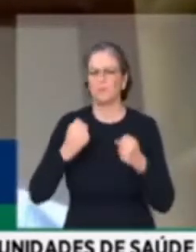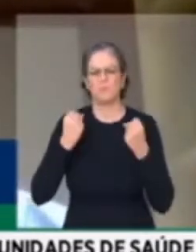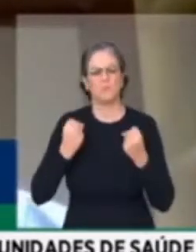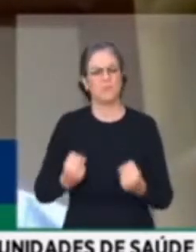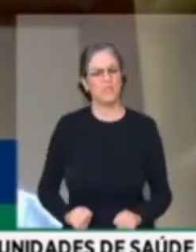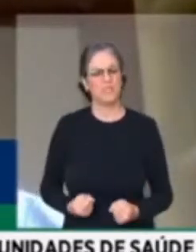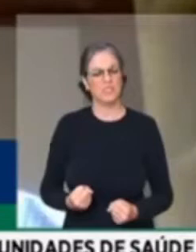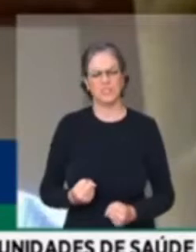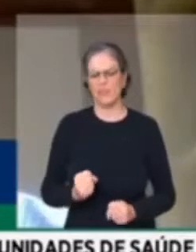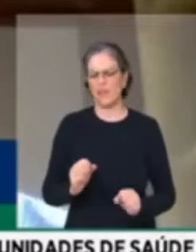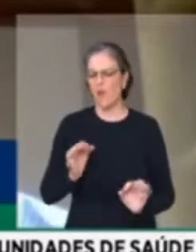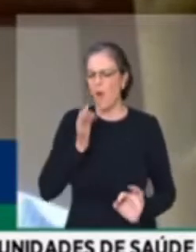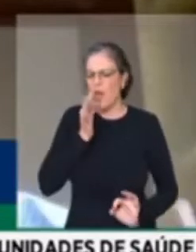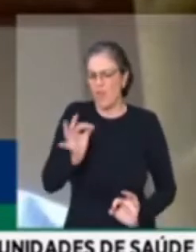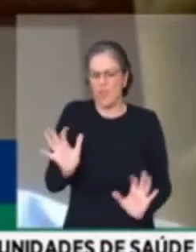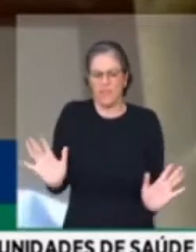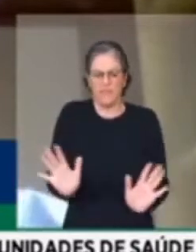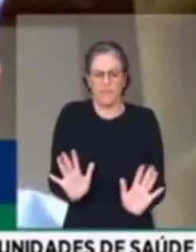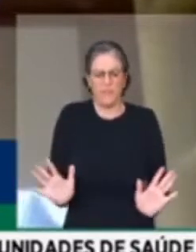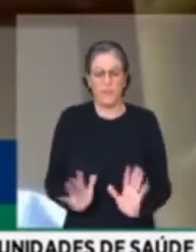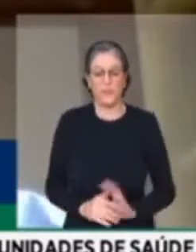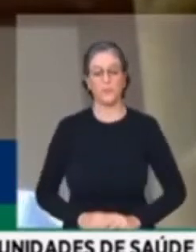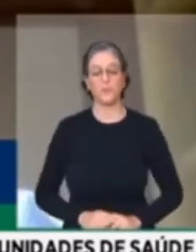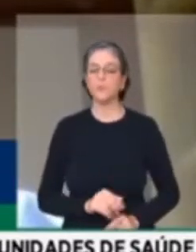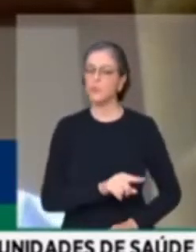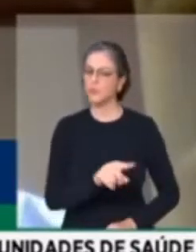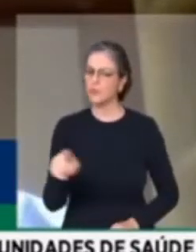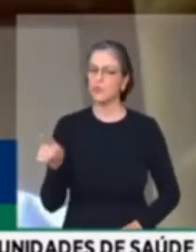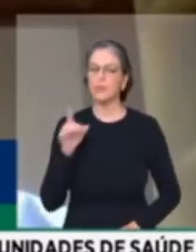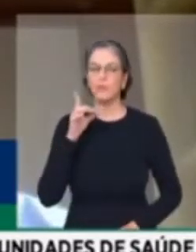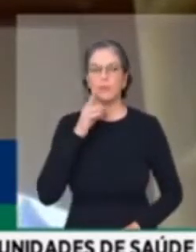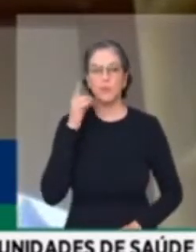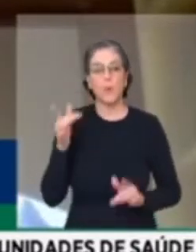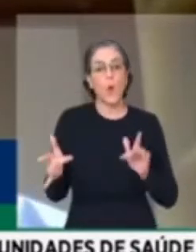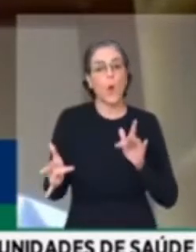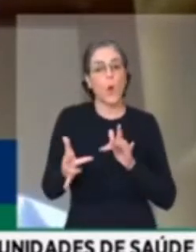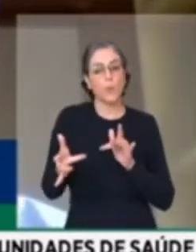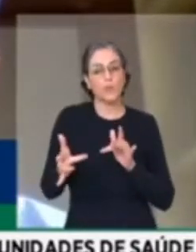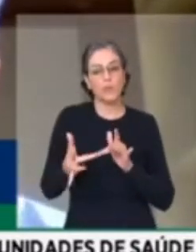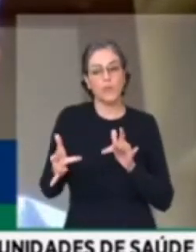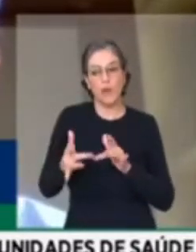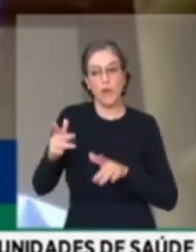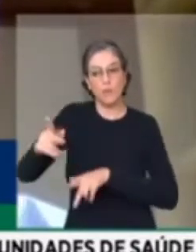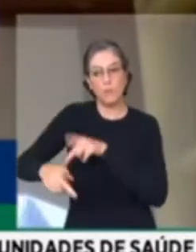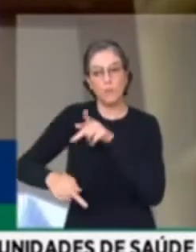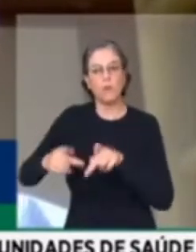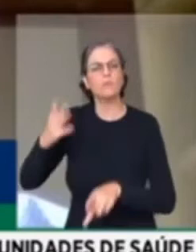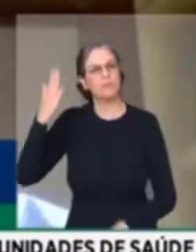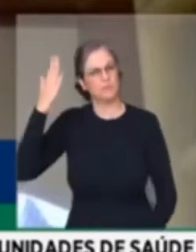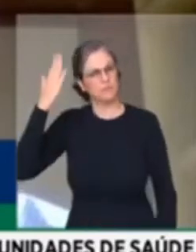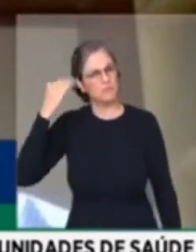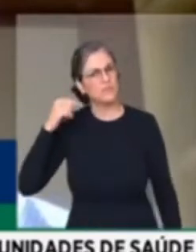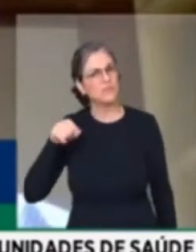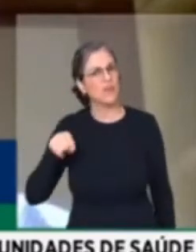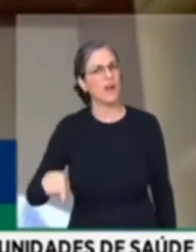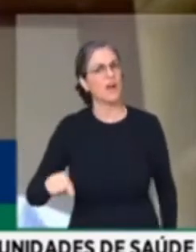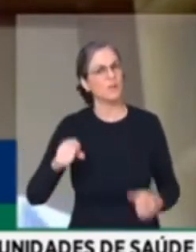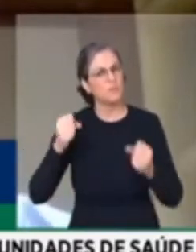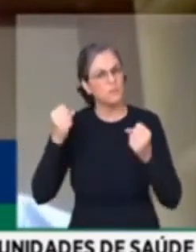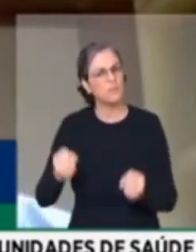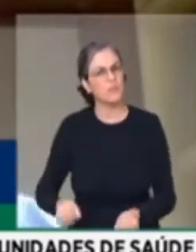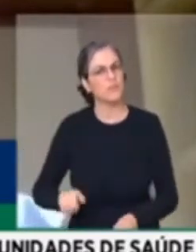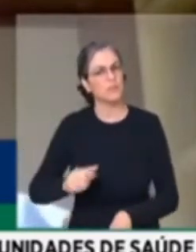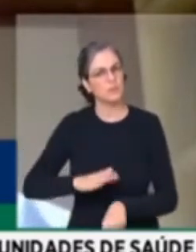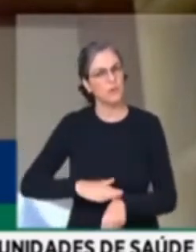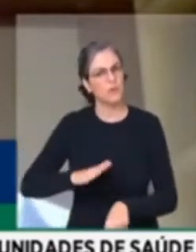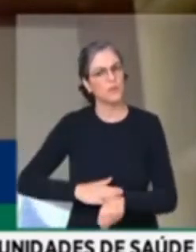os deputados e deputadas que têm contato com as suas bases sabem como está vivendo o povo brasileiro.